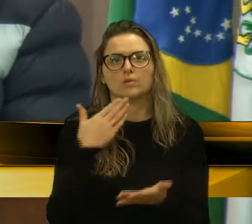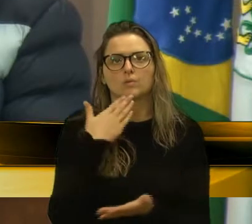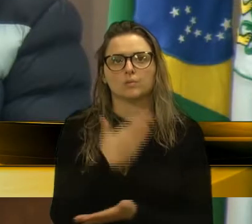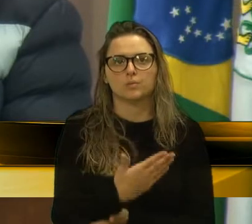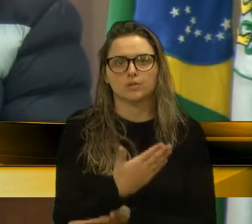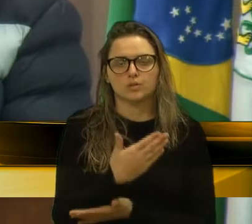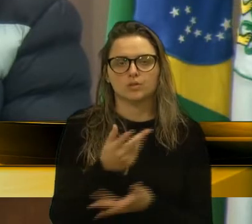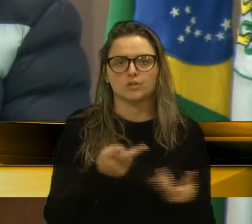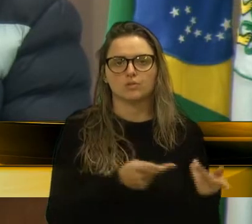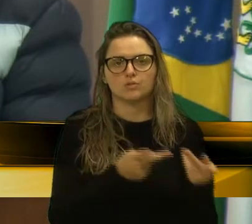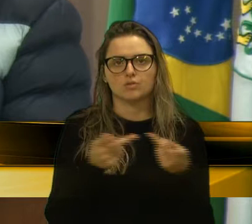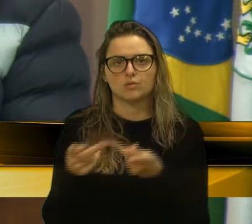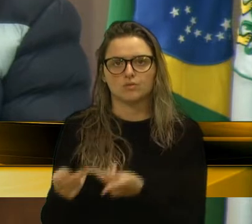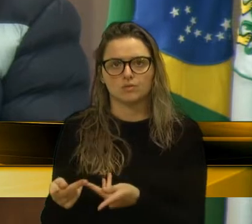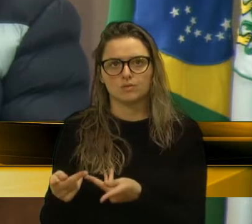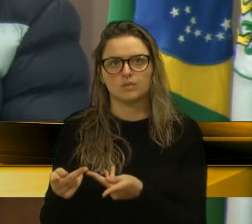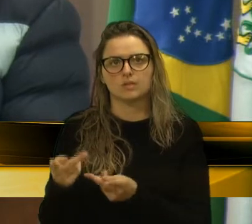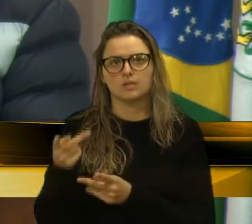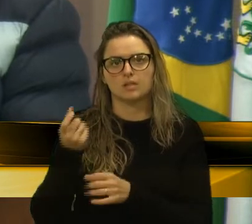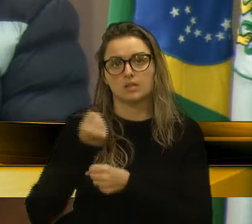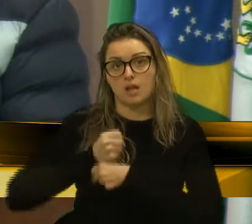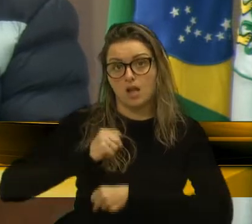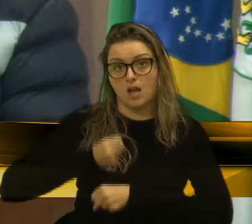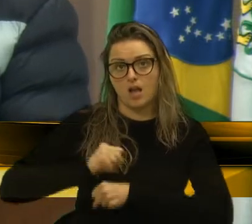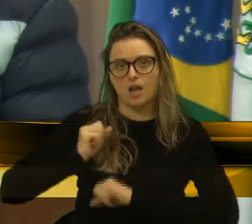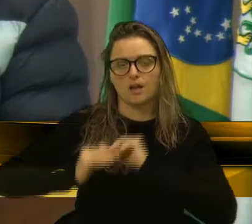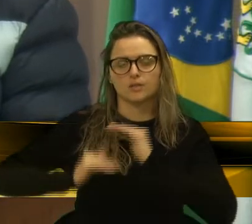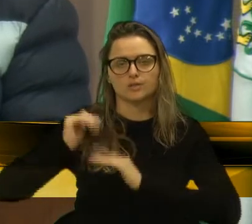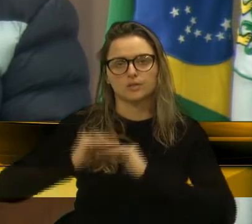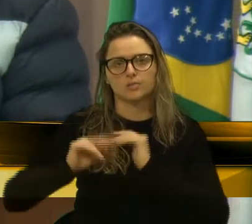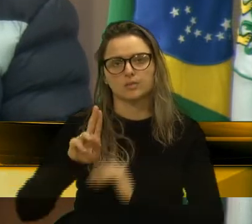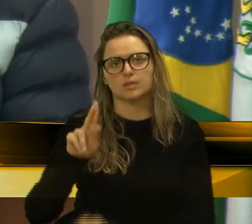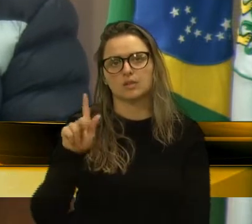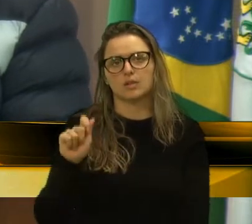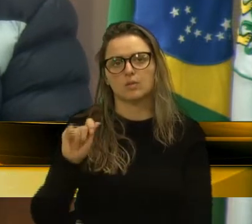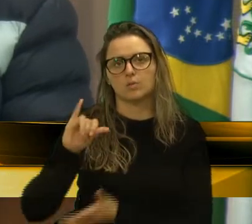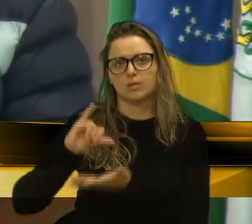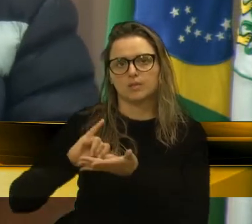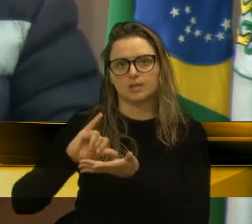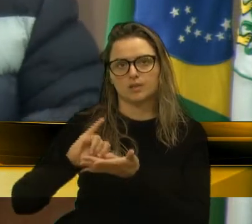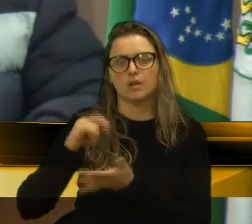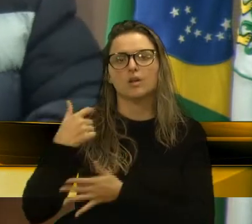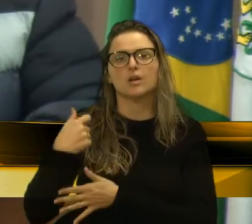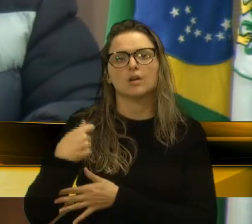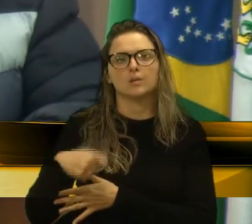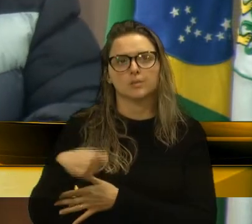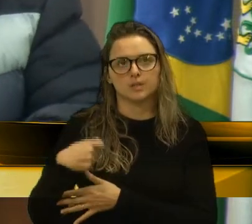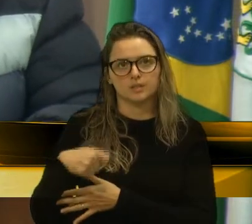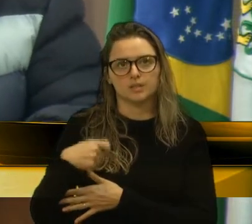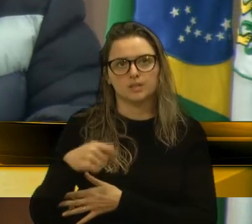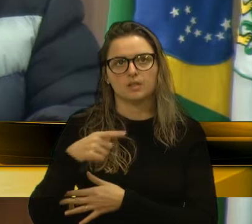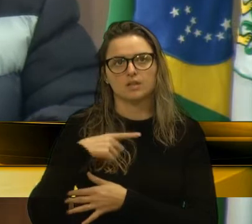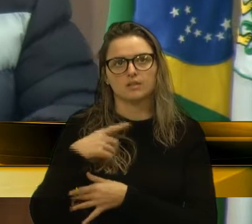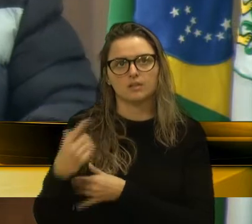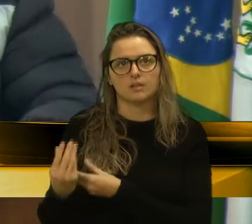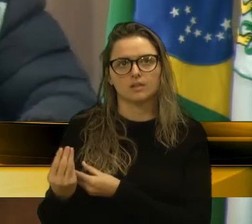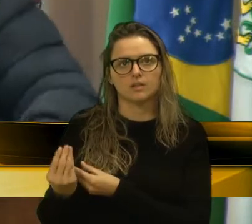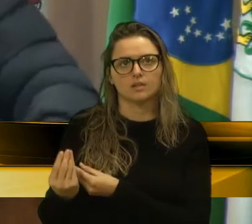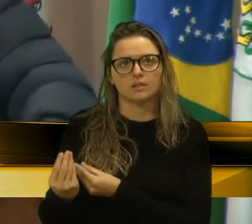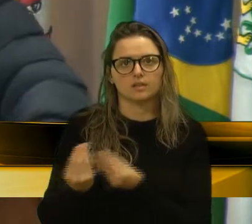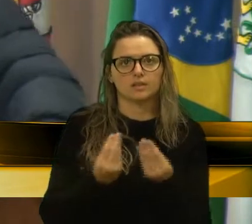solicitação visita obras da UPA Central. Deveria o assunto ser remetido à